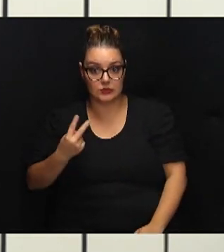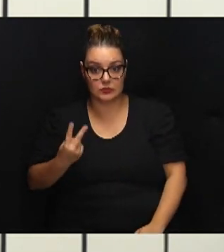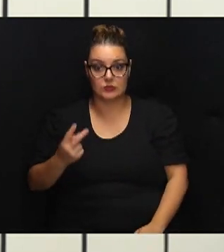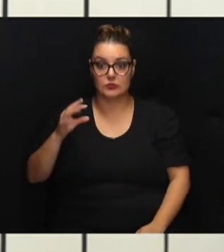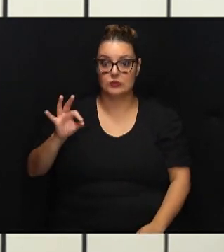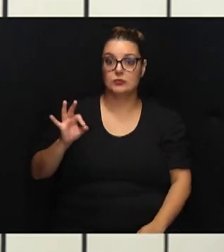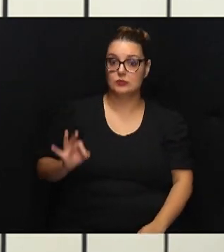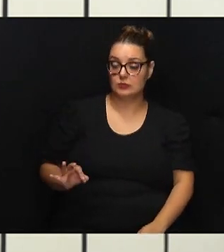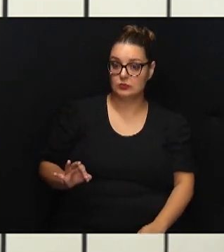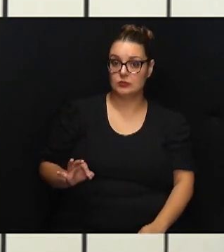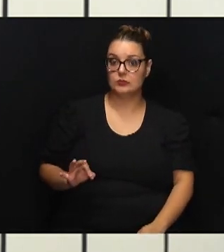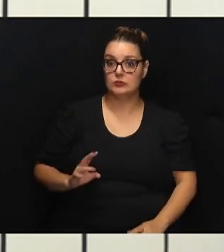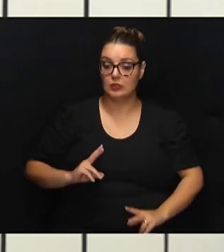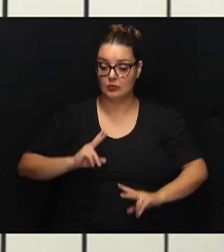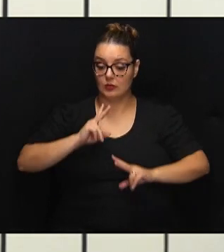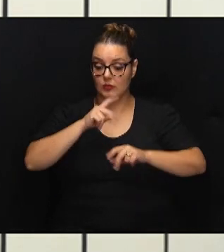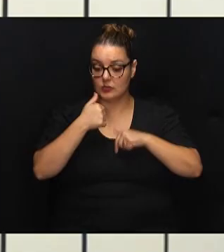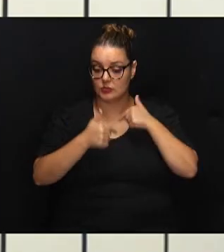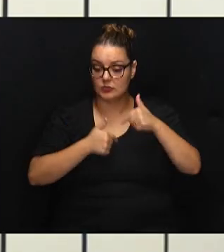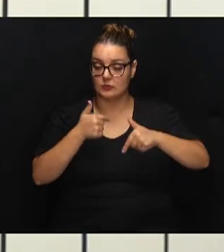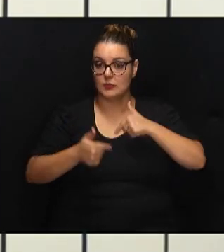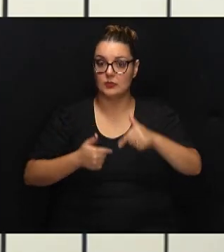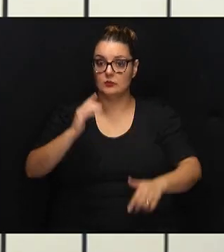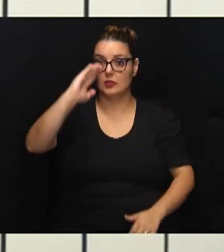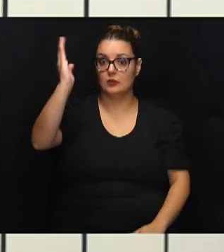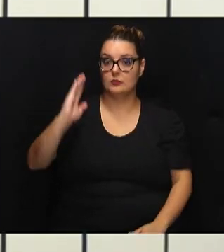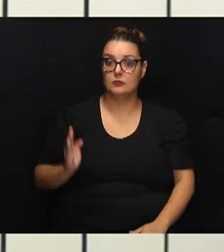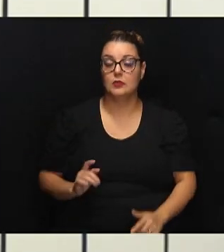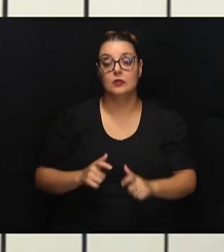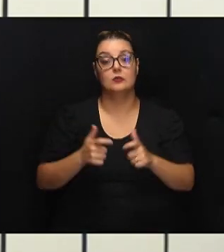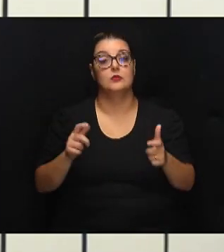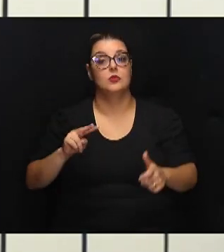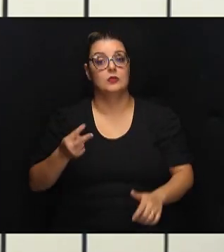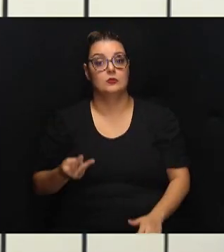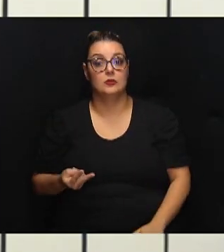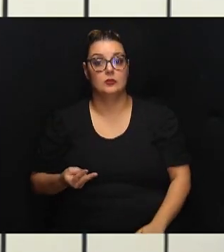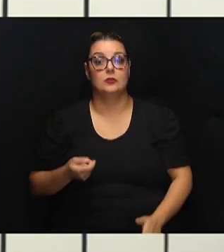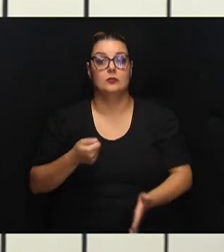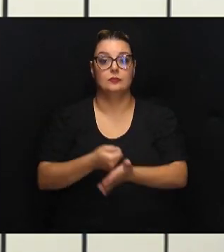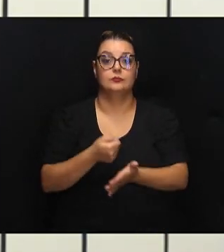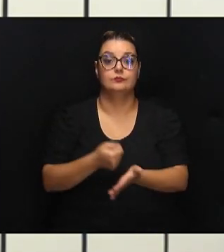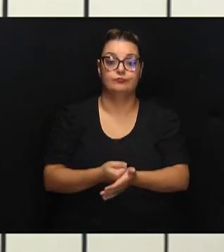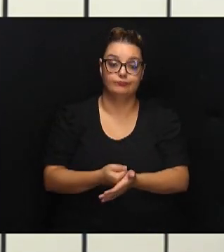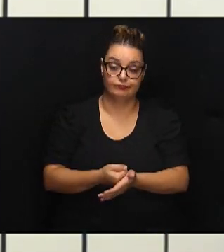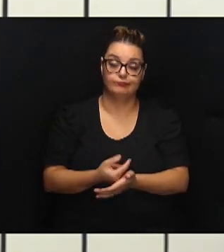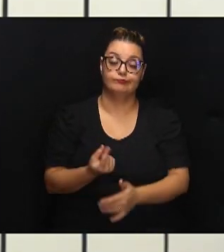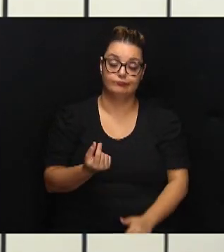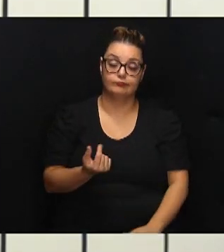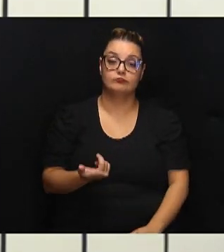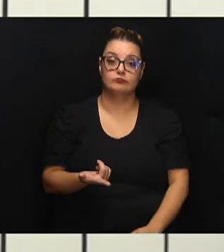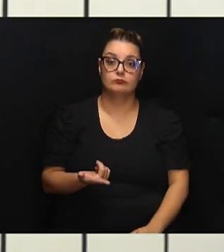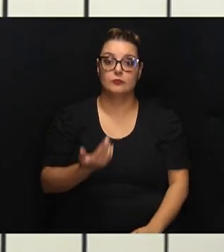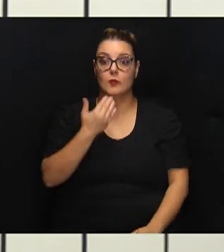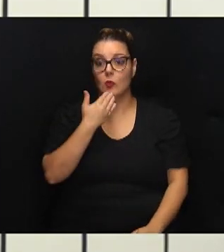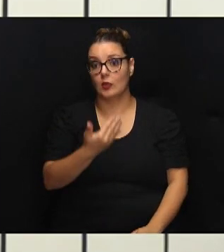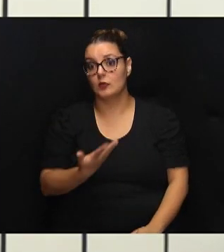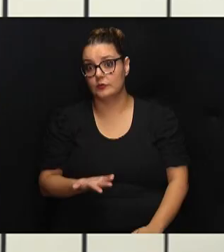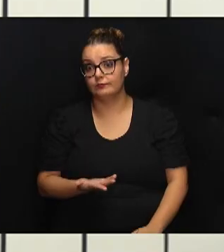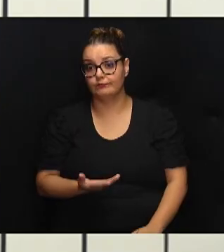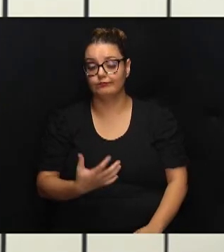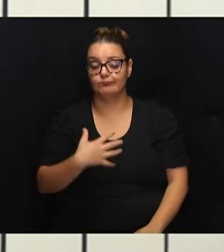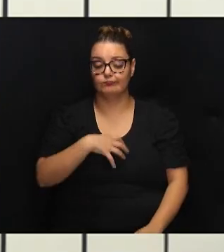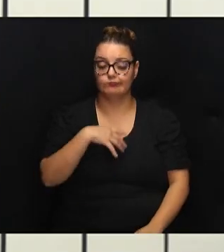36,2% da força de trabalho brasileira e, na maioria das vezes, cobra o seu preço. Condições de trabalho